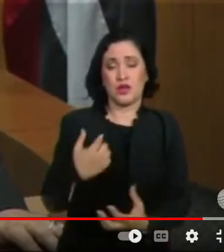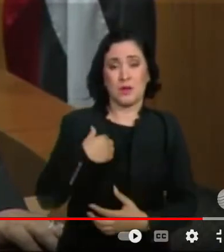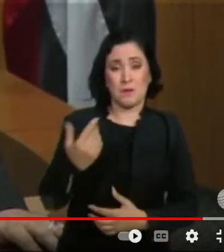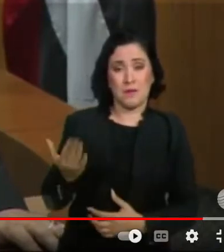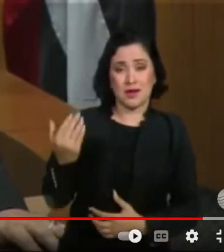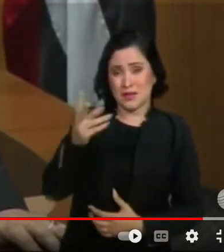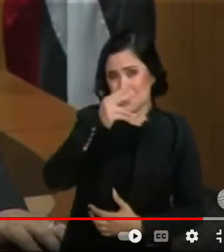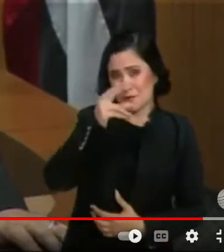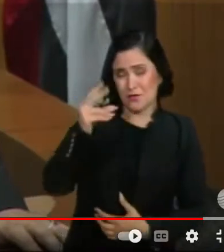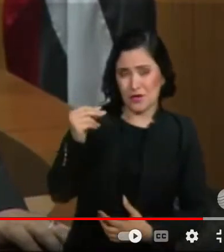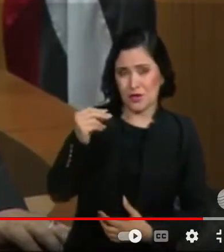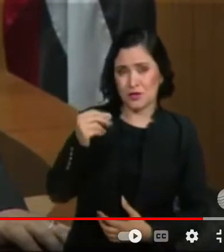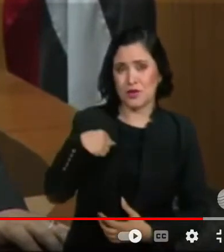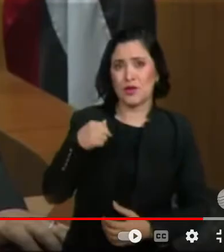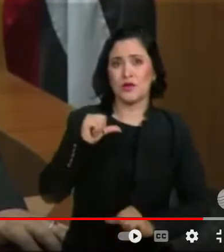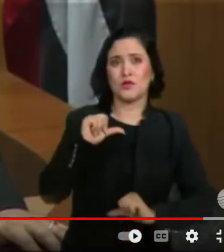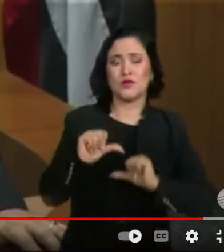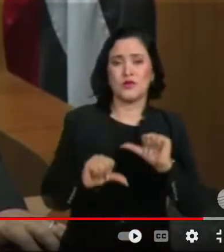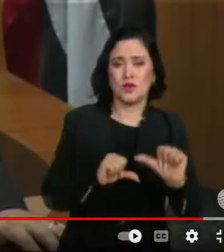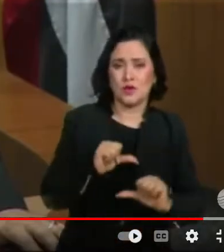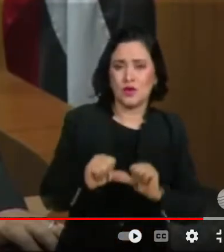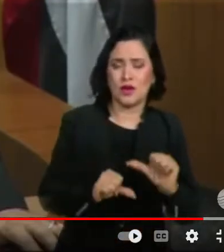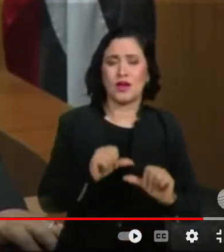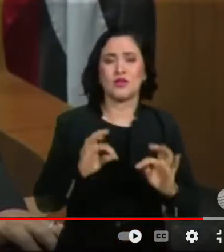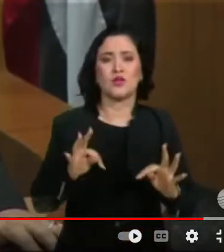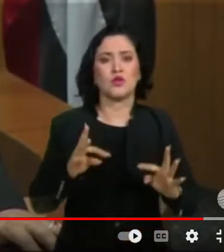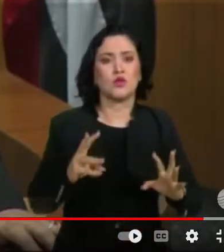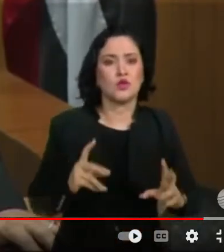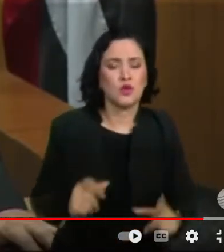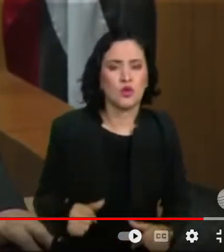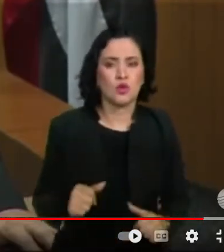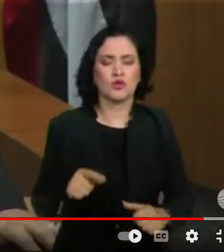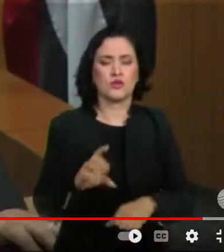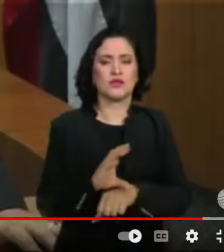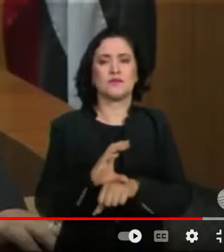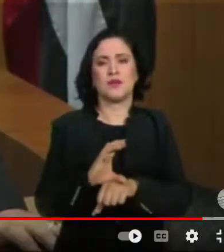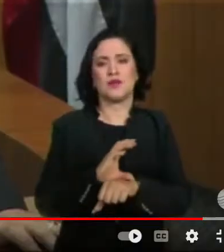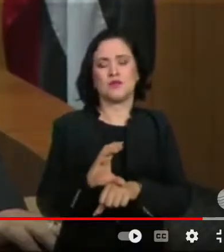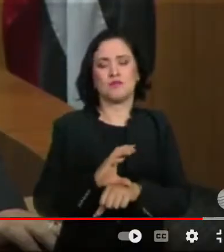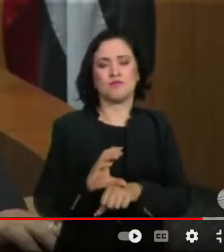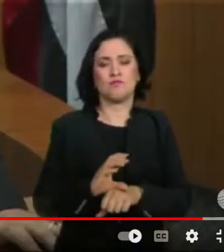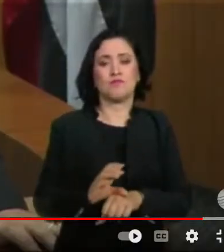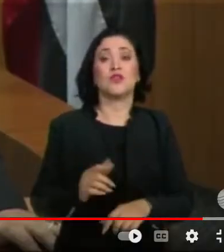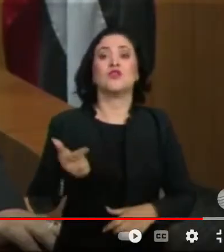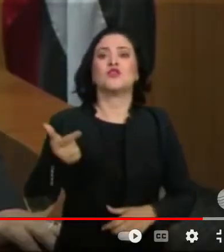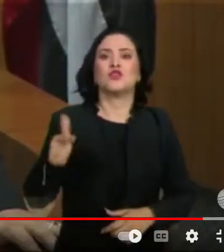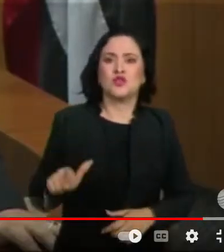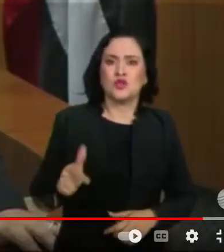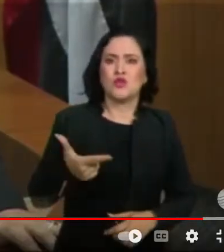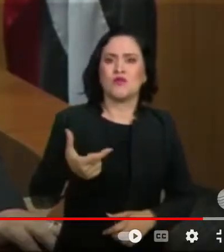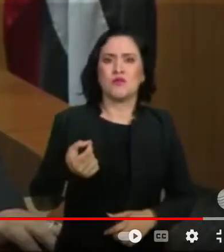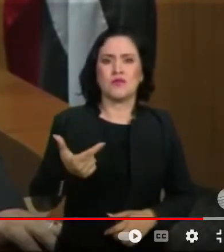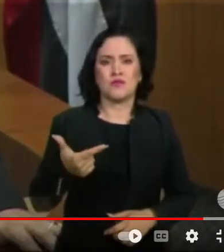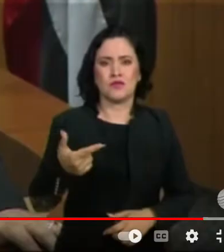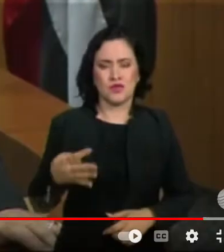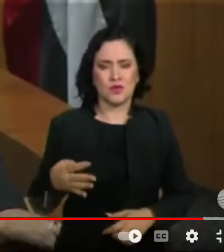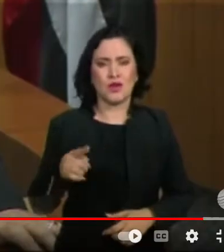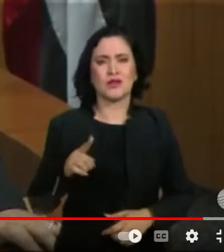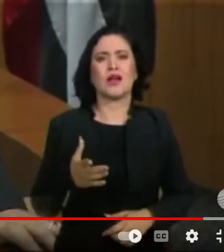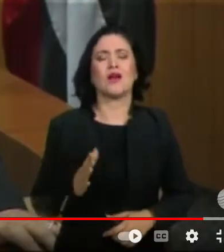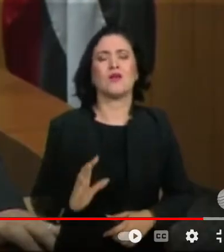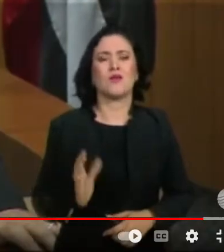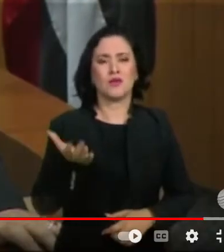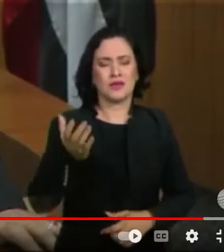repetiu agora, recentemente, os vândalos novamente atearam fogo, agora em 2024, em uma ponte lá em Cajazeiras,